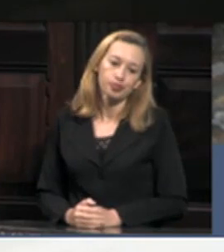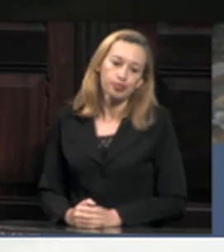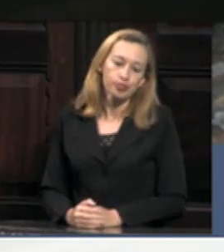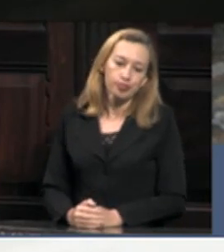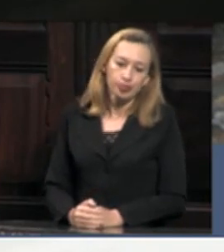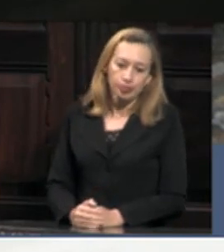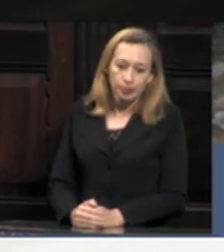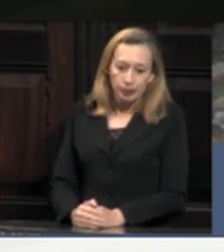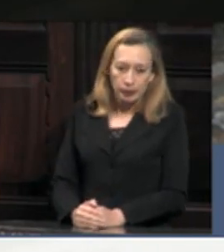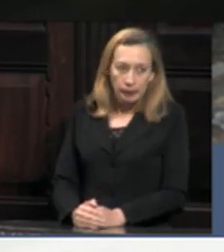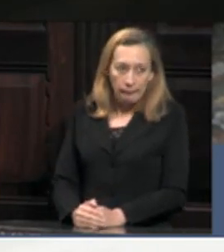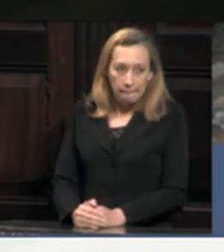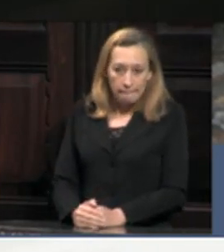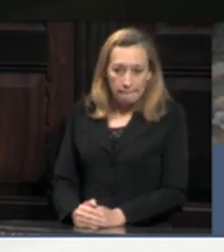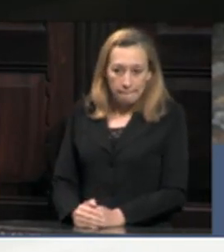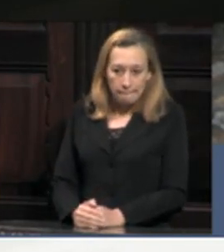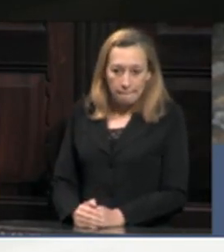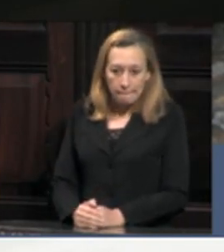A